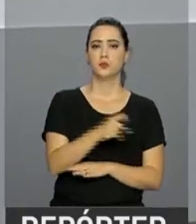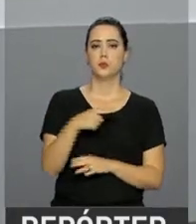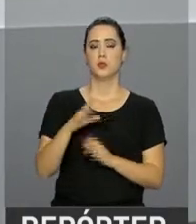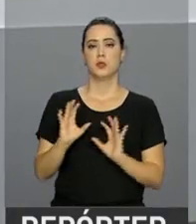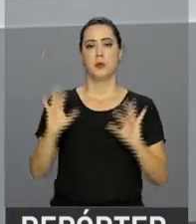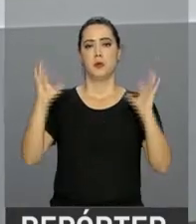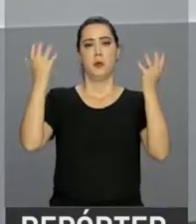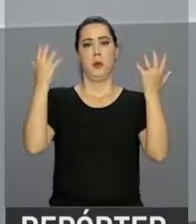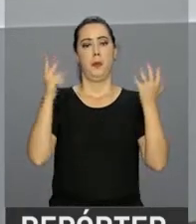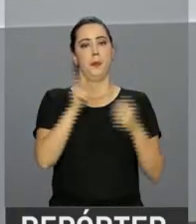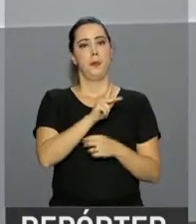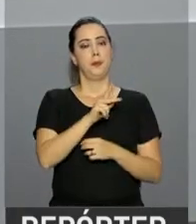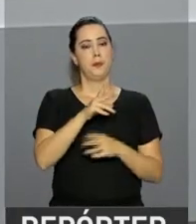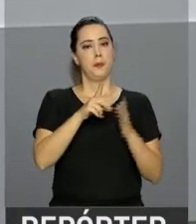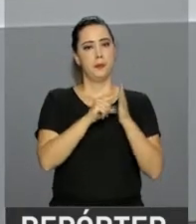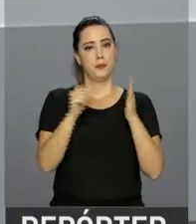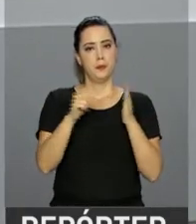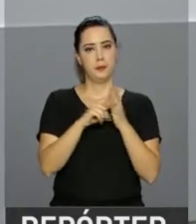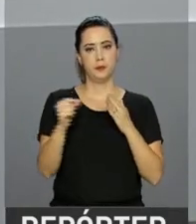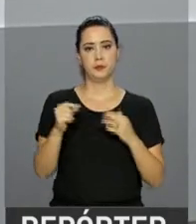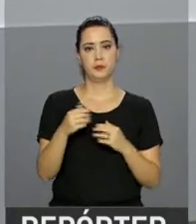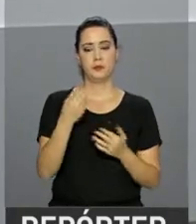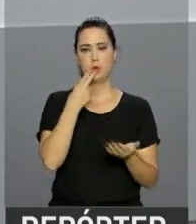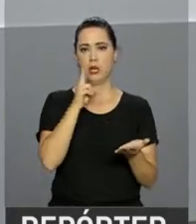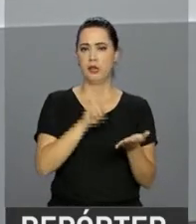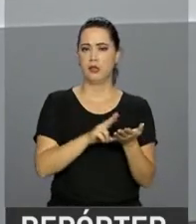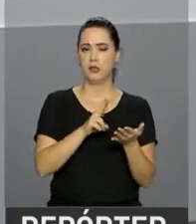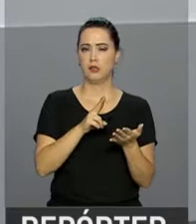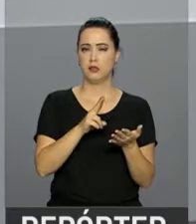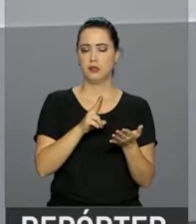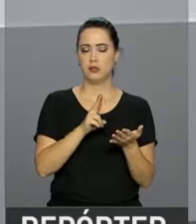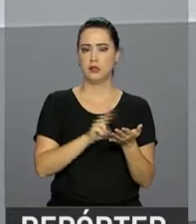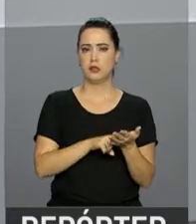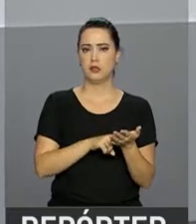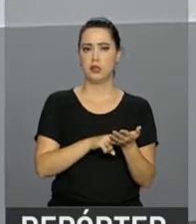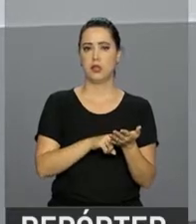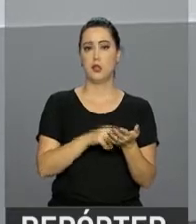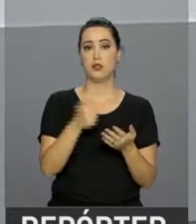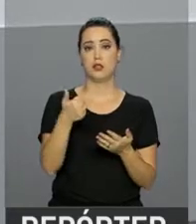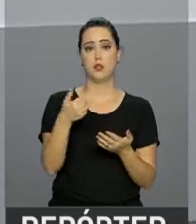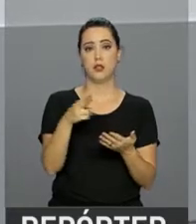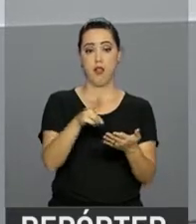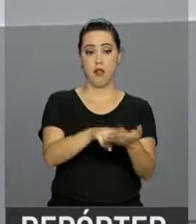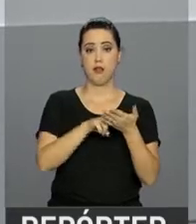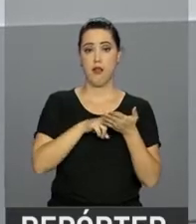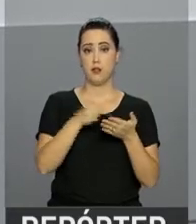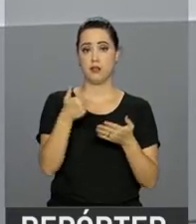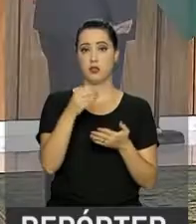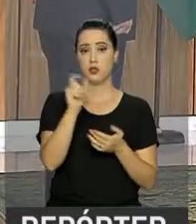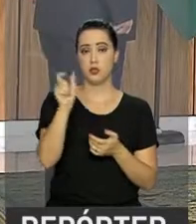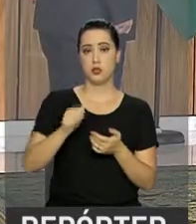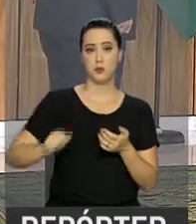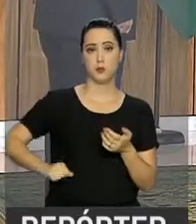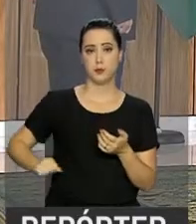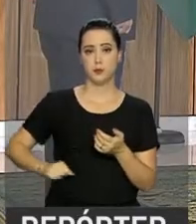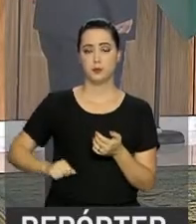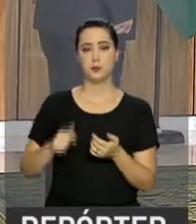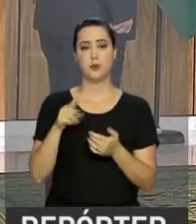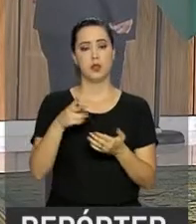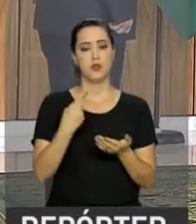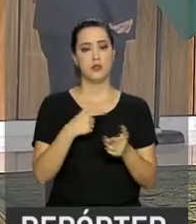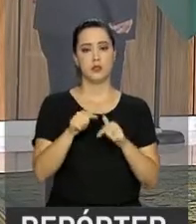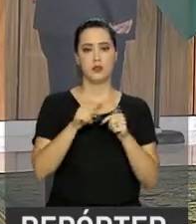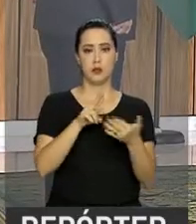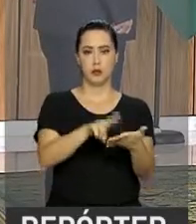em uma cerimônia no palácio do planalto cartas credenciais de dez embaixadores estrangeiros esse ato de